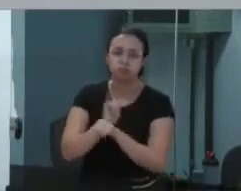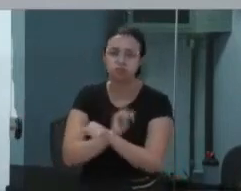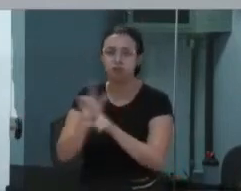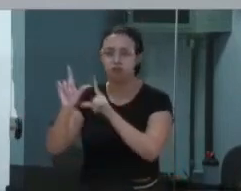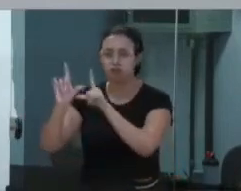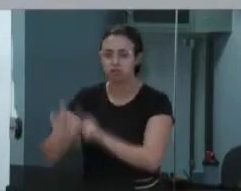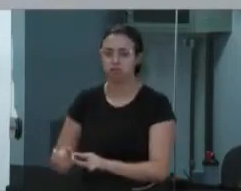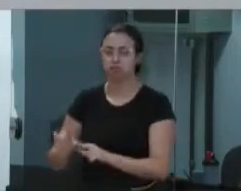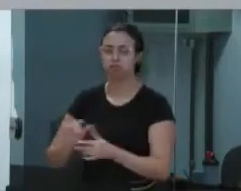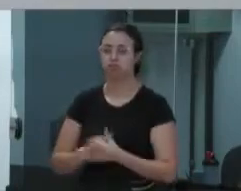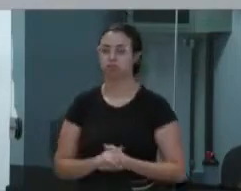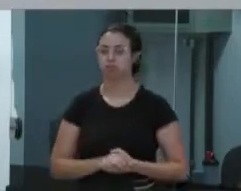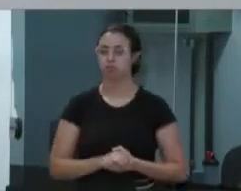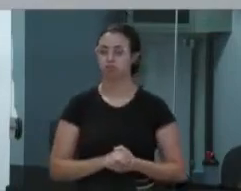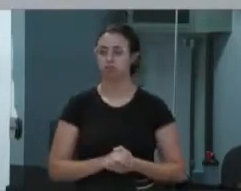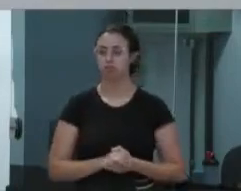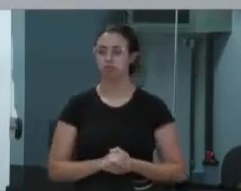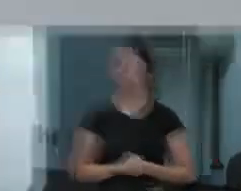vivendo agora.